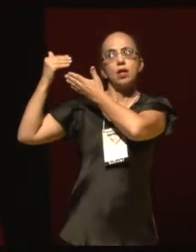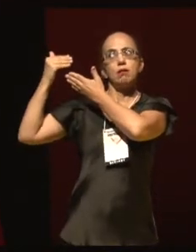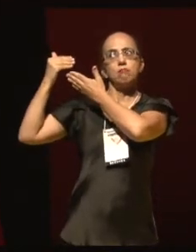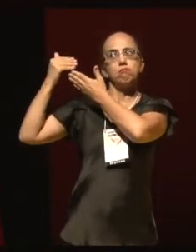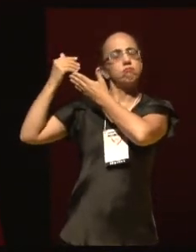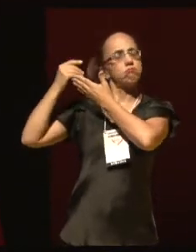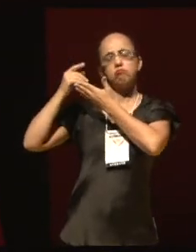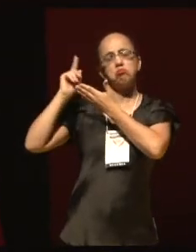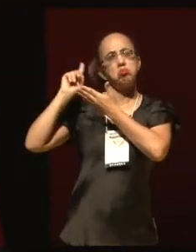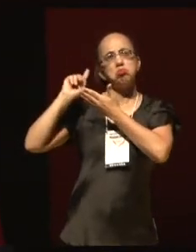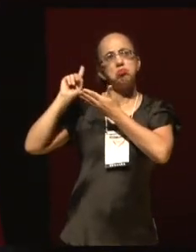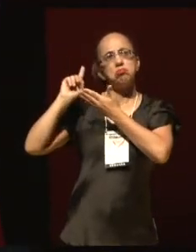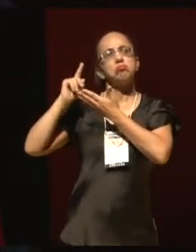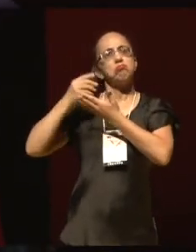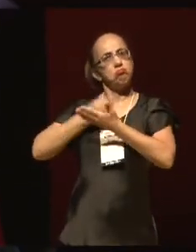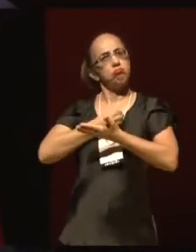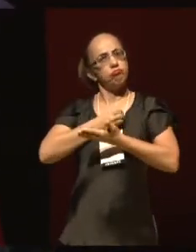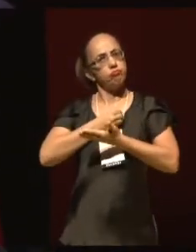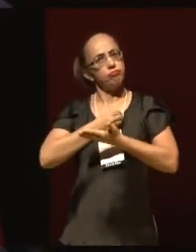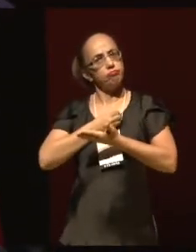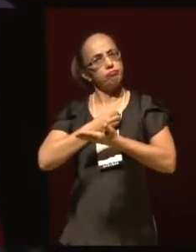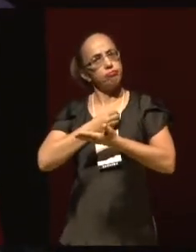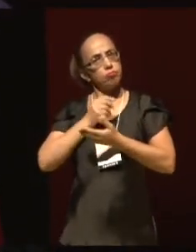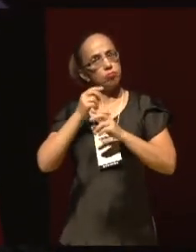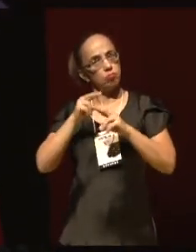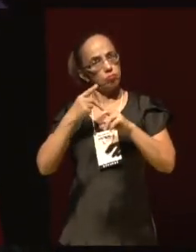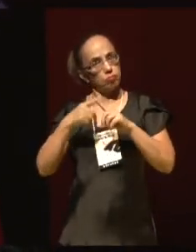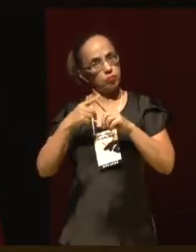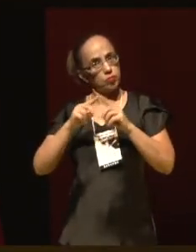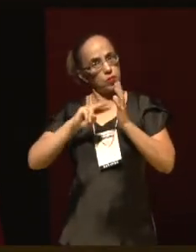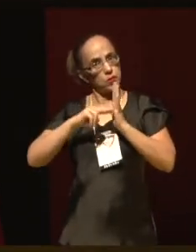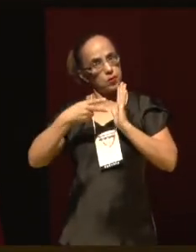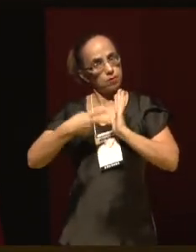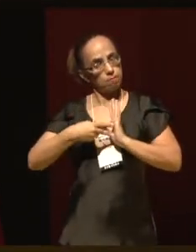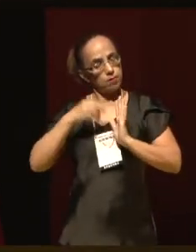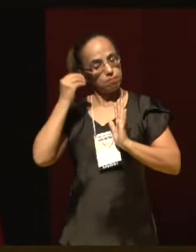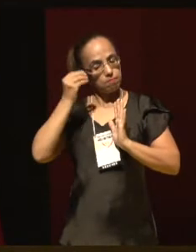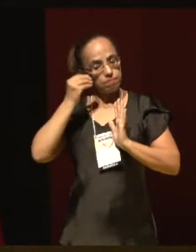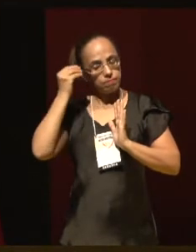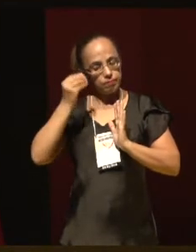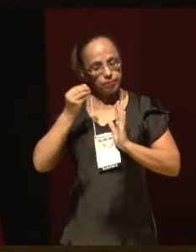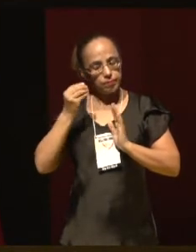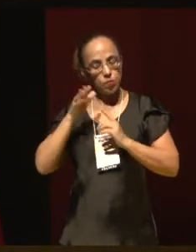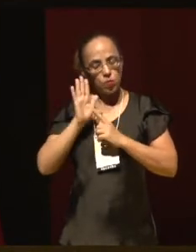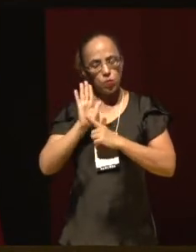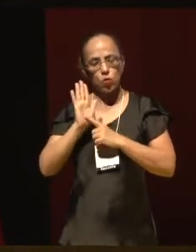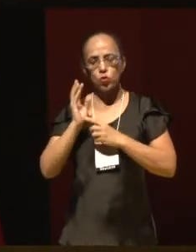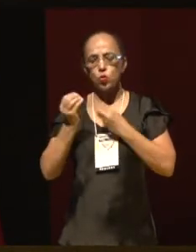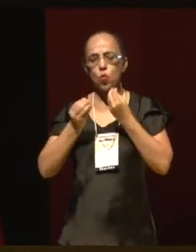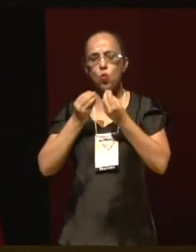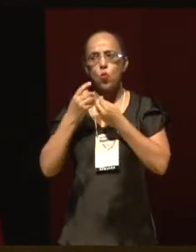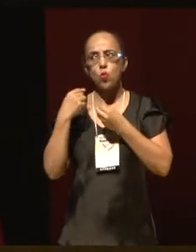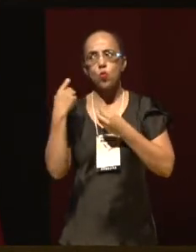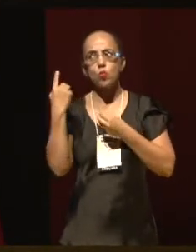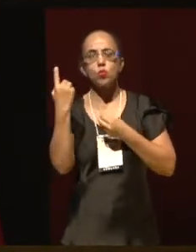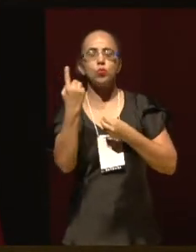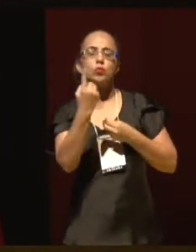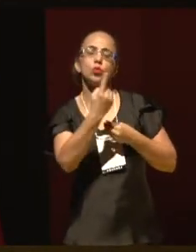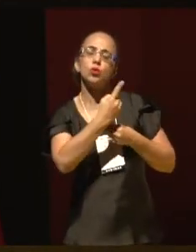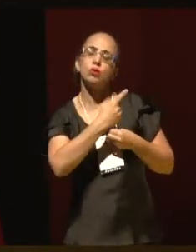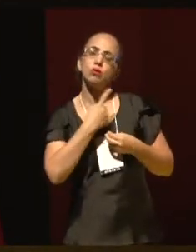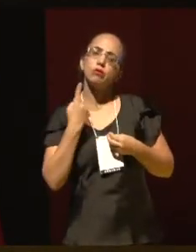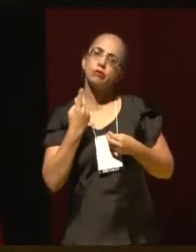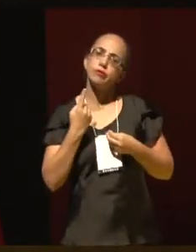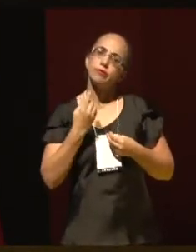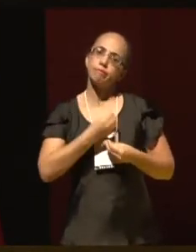O significado das experiências denota muito como nós vamos a viver.